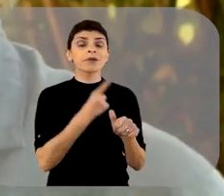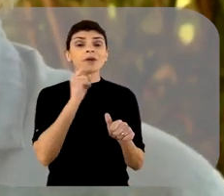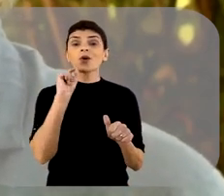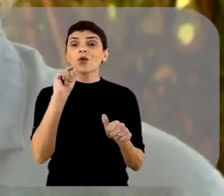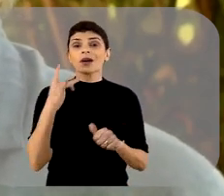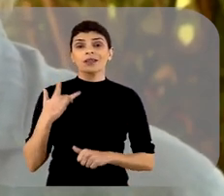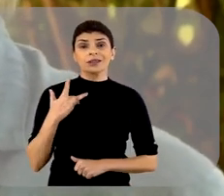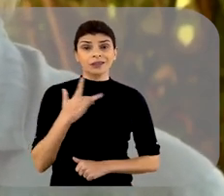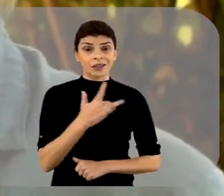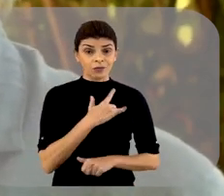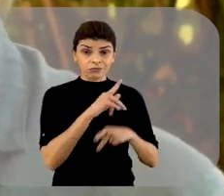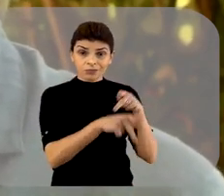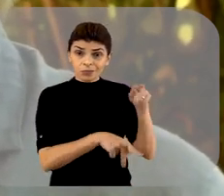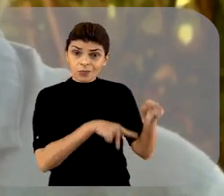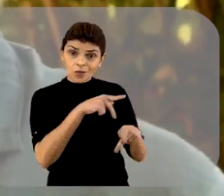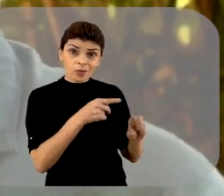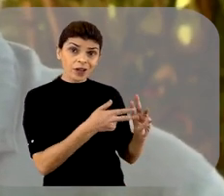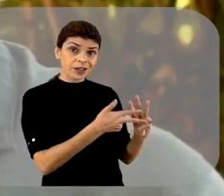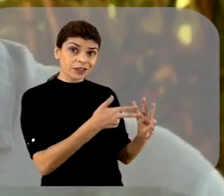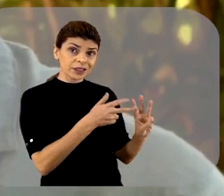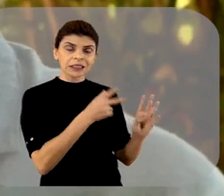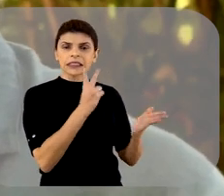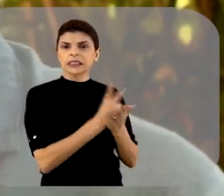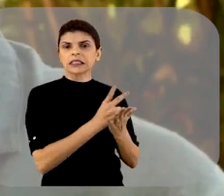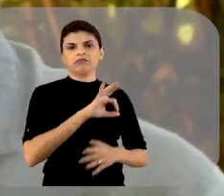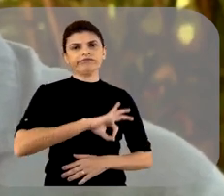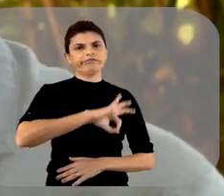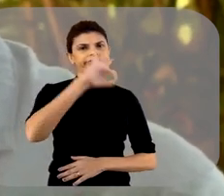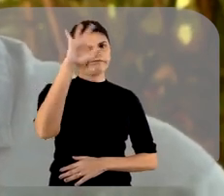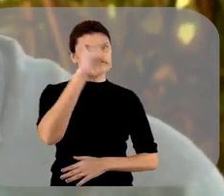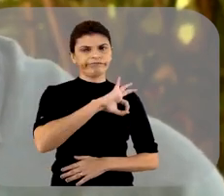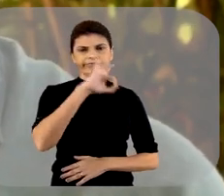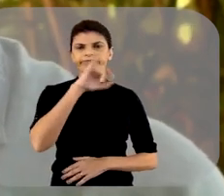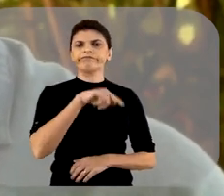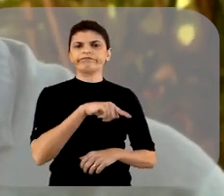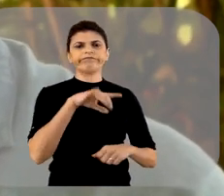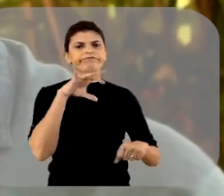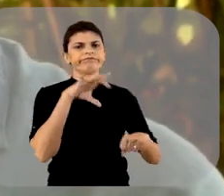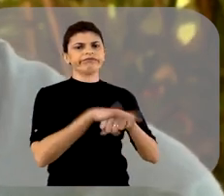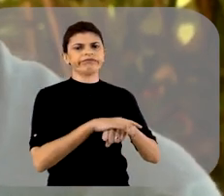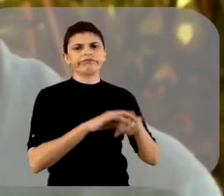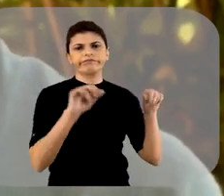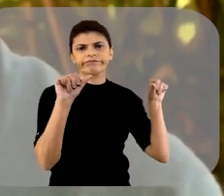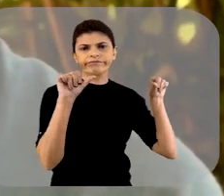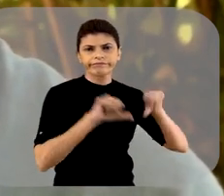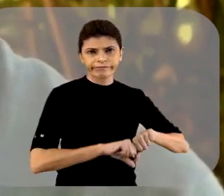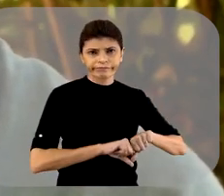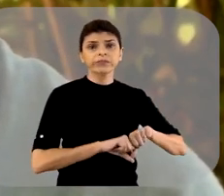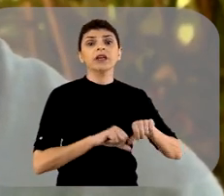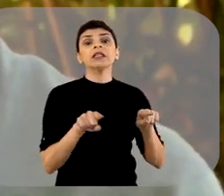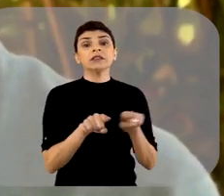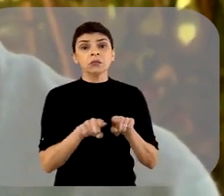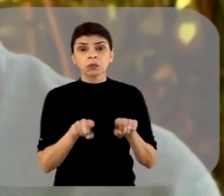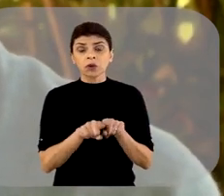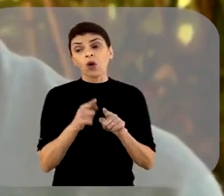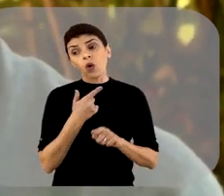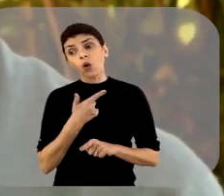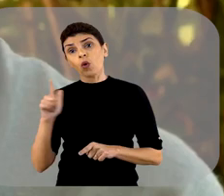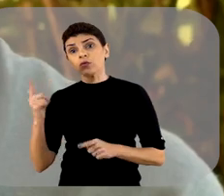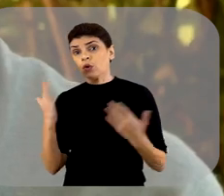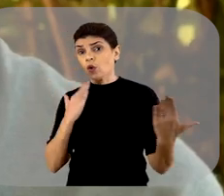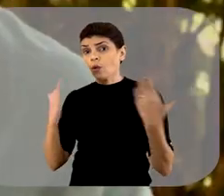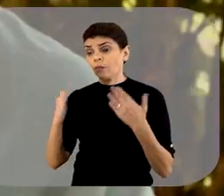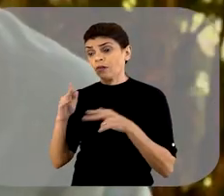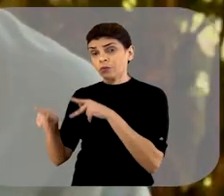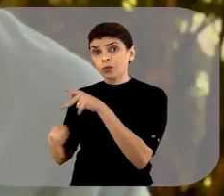saúde da população indígena sempre são taxas epidemiológicas bem piores que outras